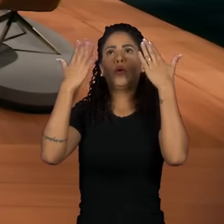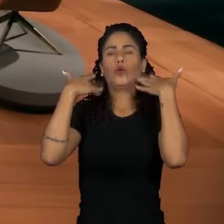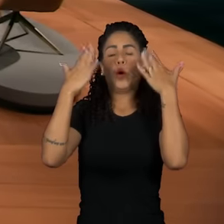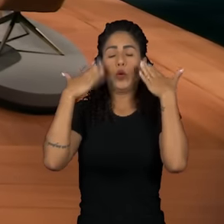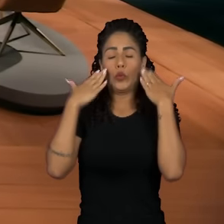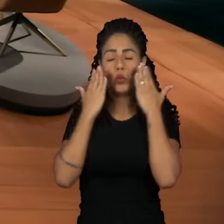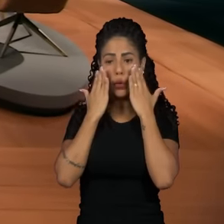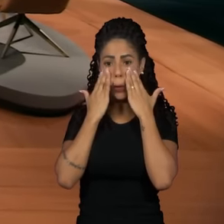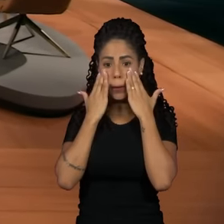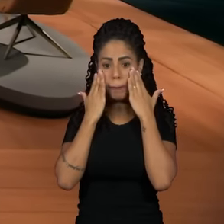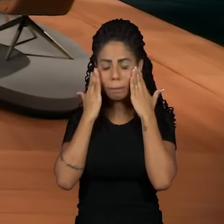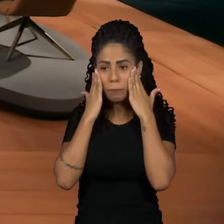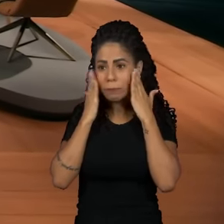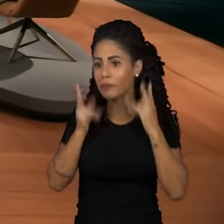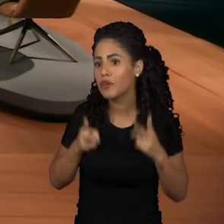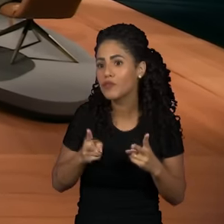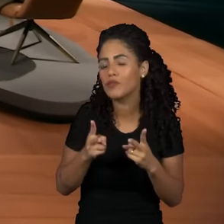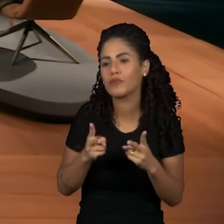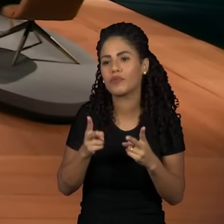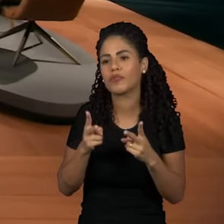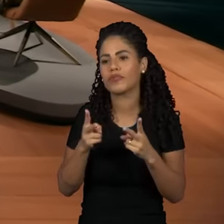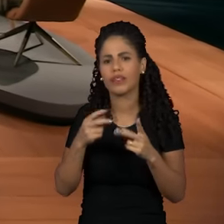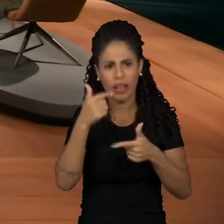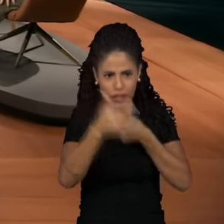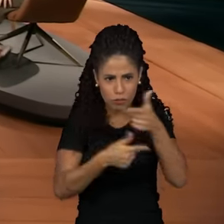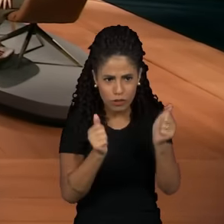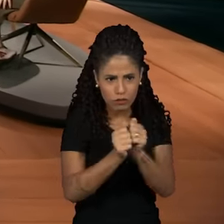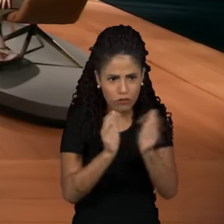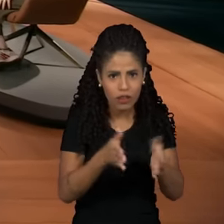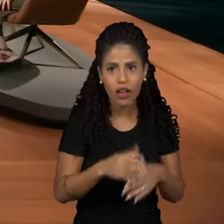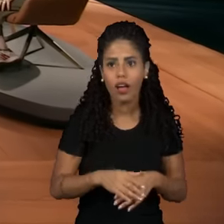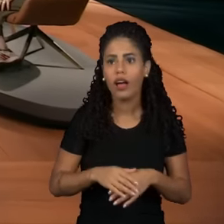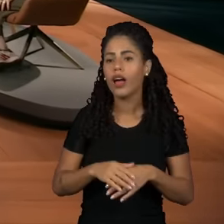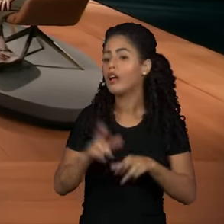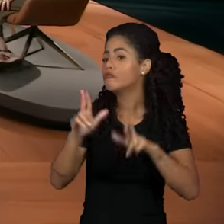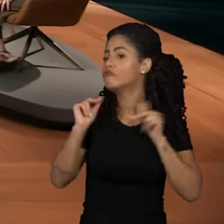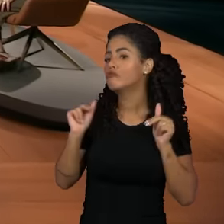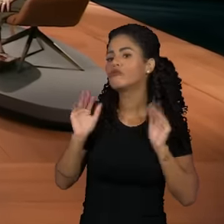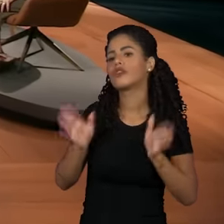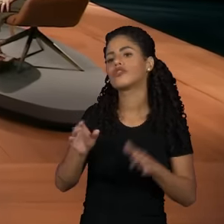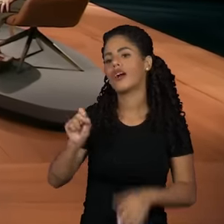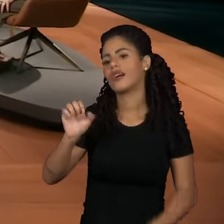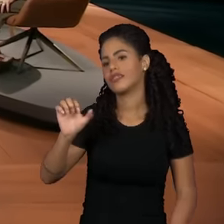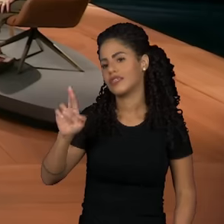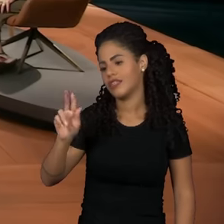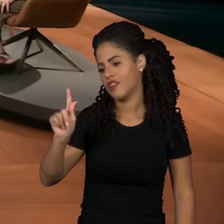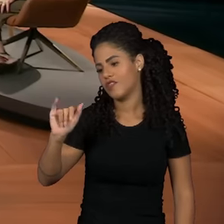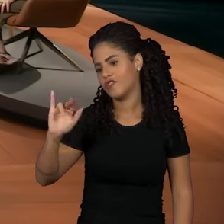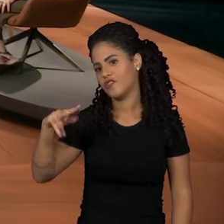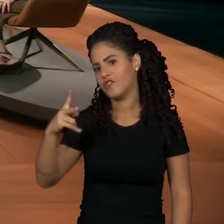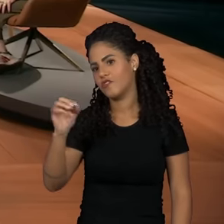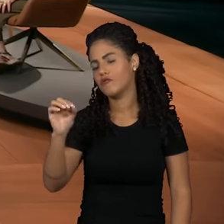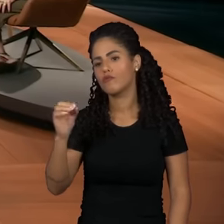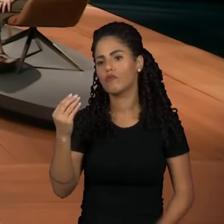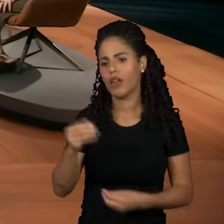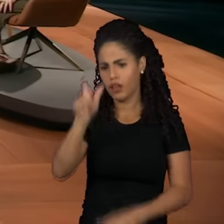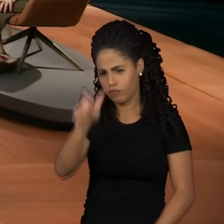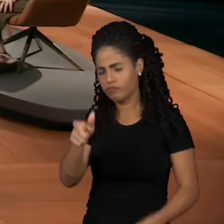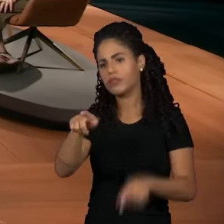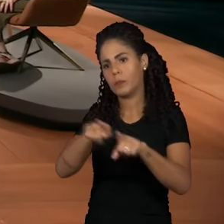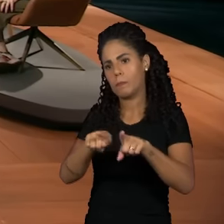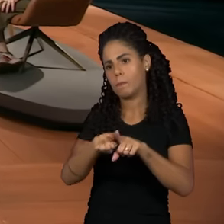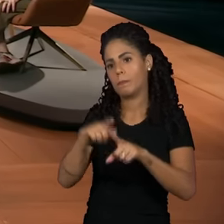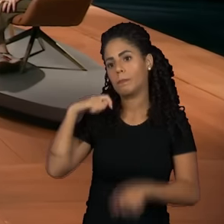Já haviam trabalhado juntos ou não? Não. Não, eu já vi muito Serginho no palco, ele como ator, ele é ator,